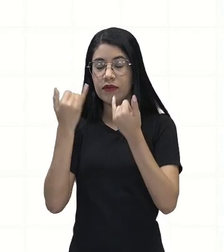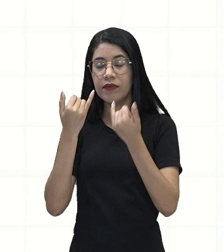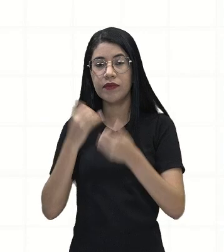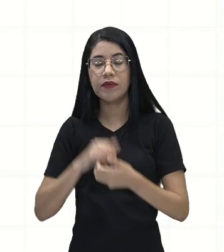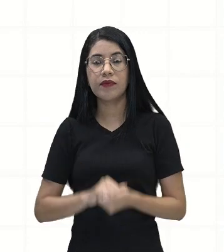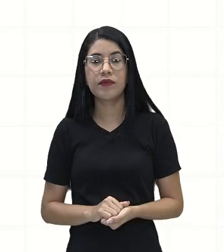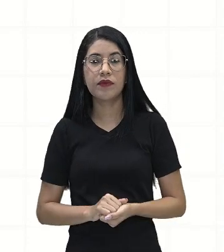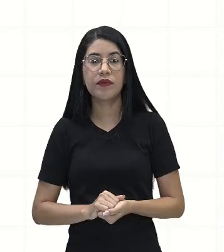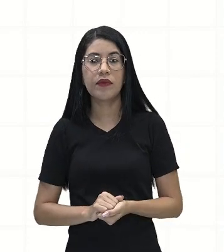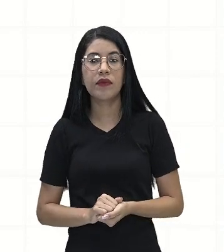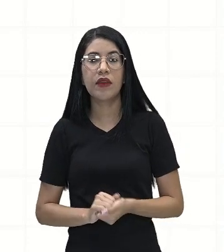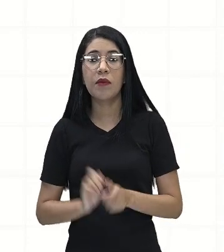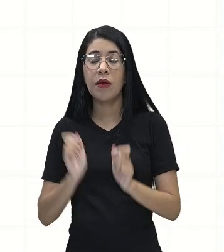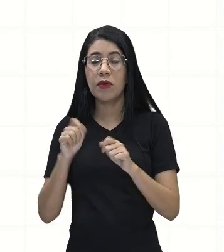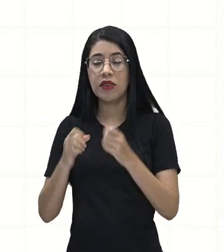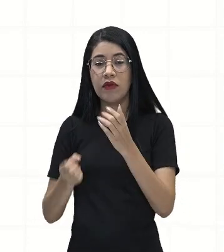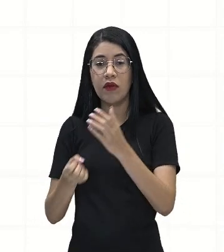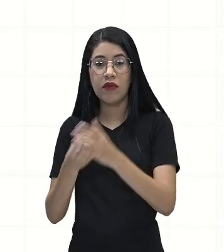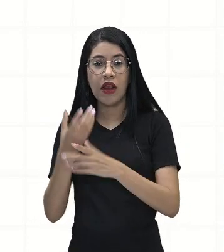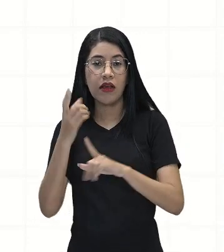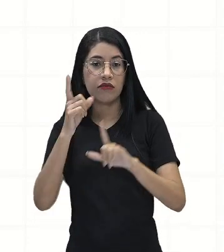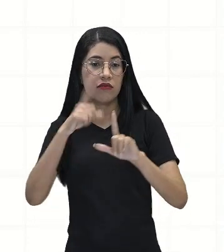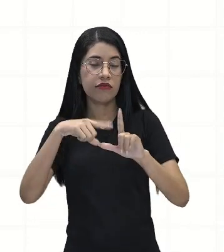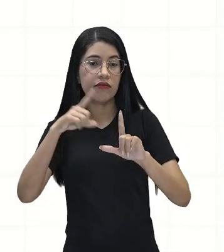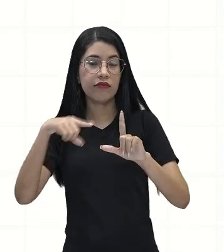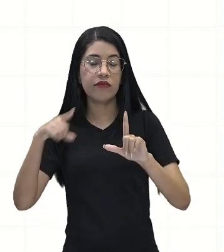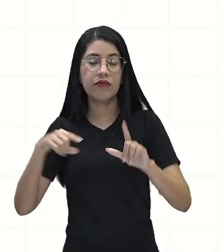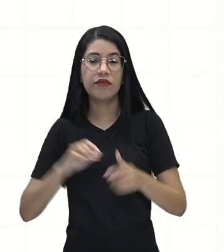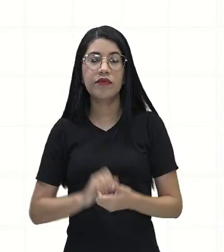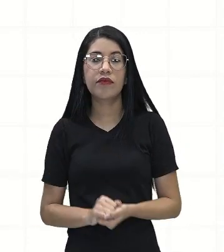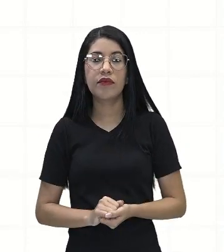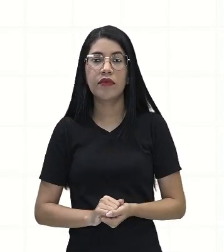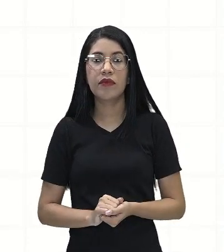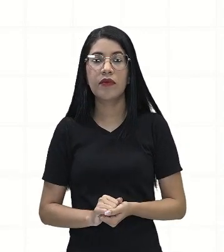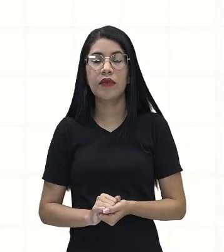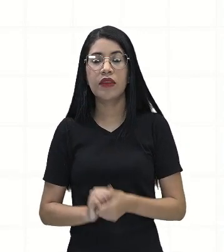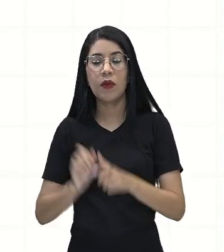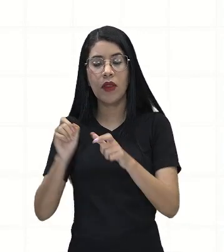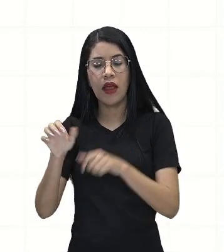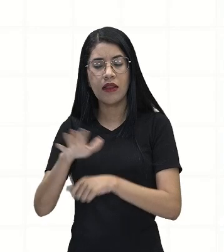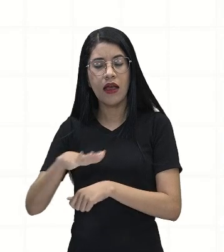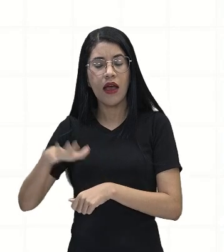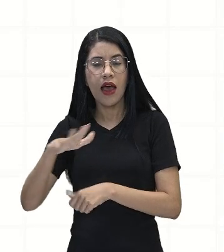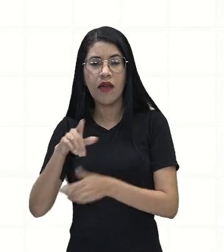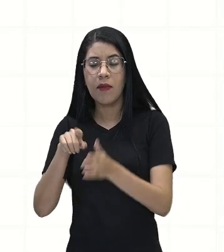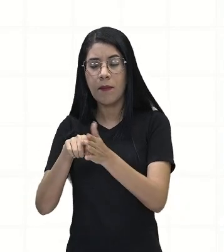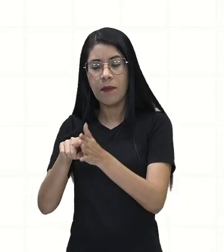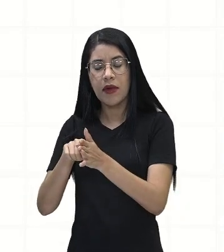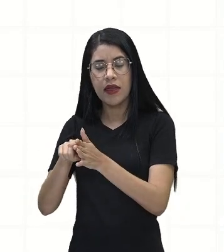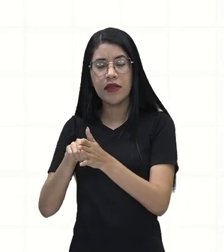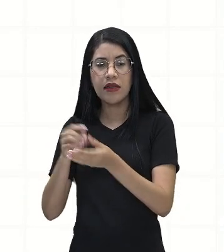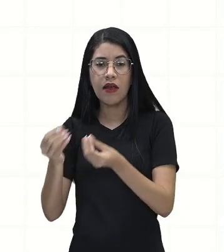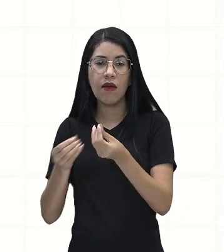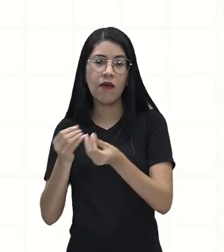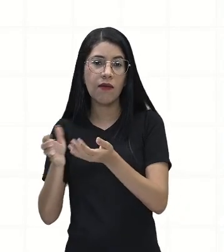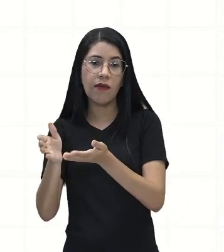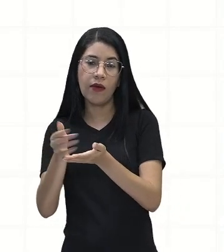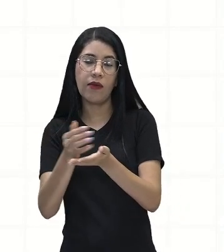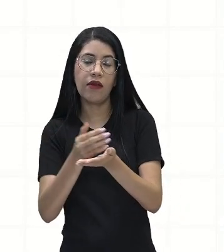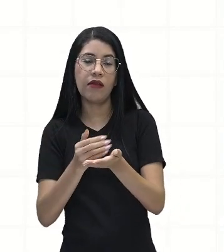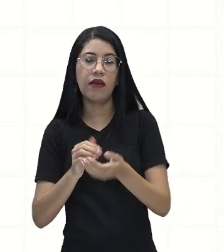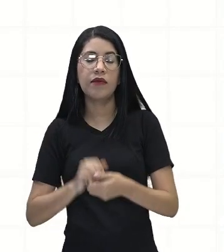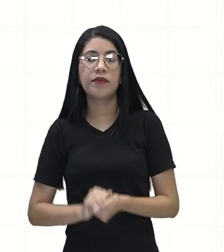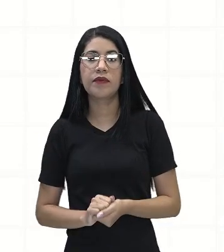utilizadas para que o gráfico fosse elaborado. Então, de onde foram retiradas essas informações. E a